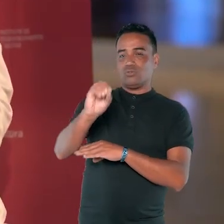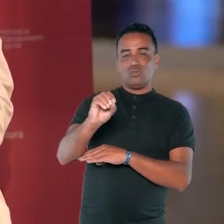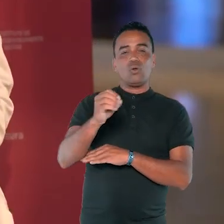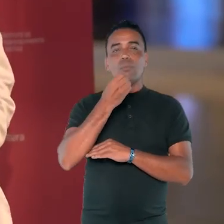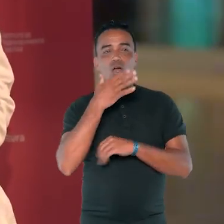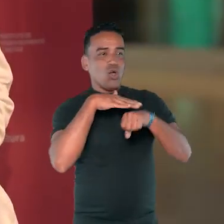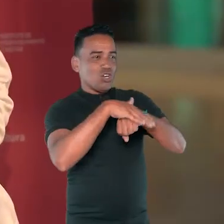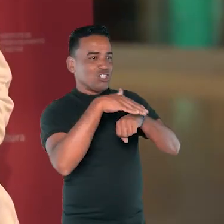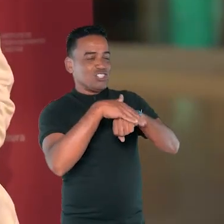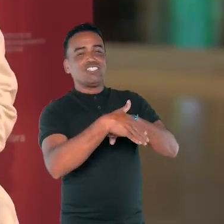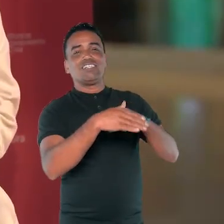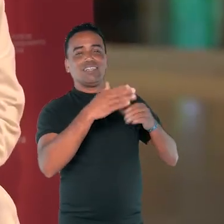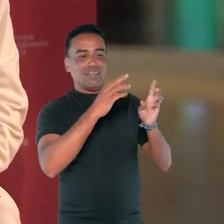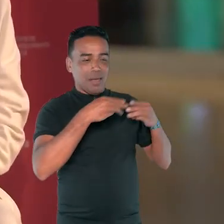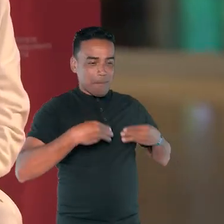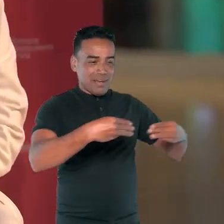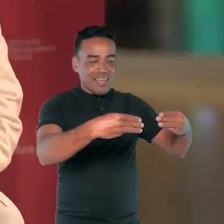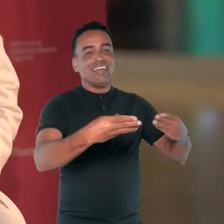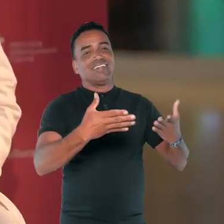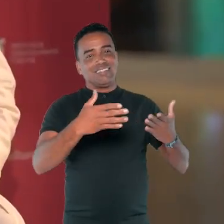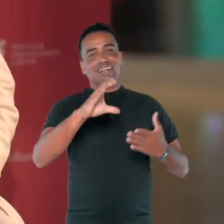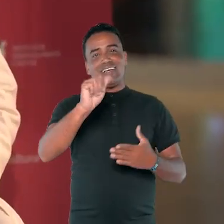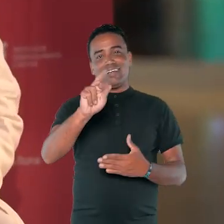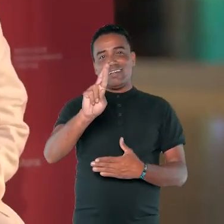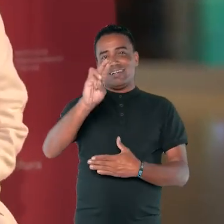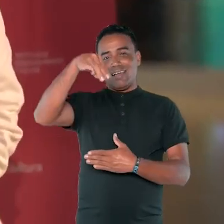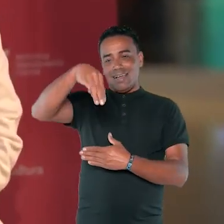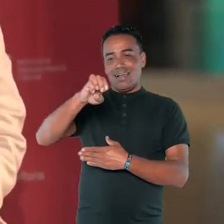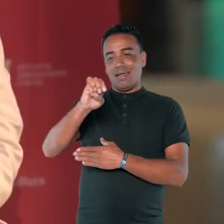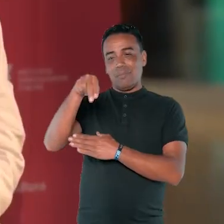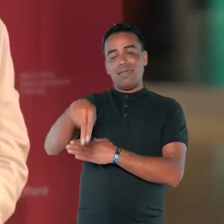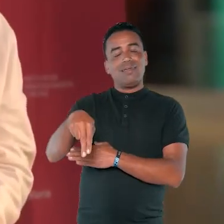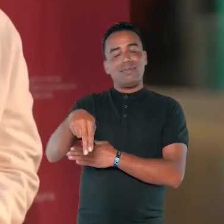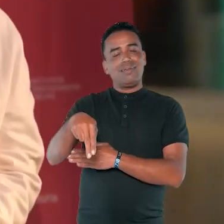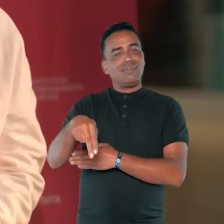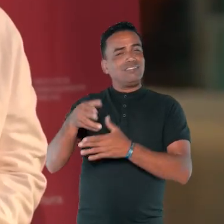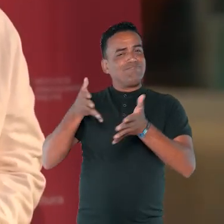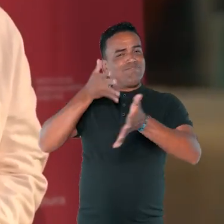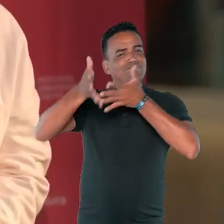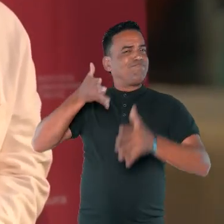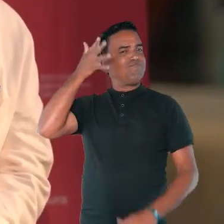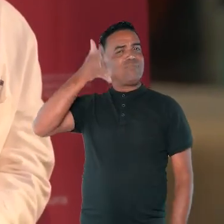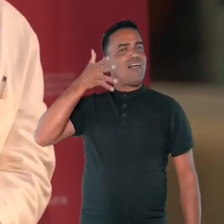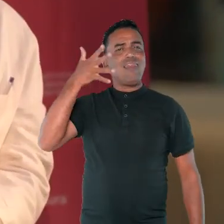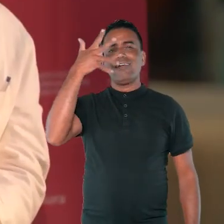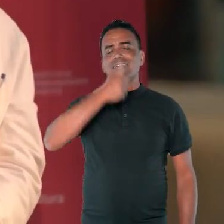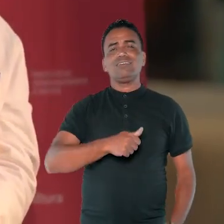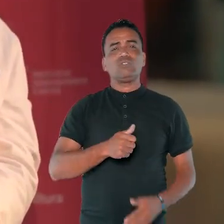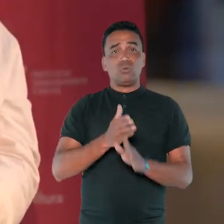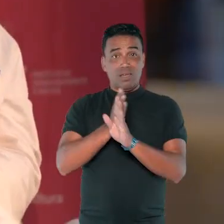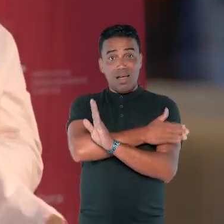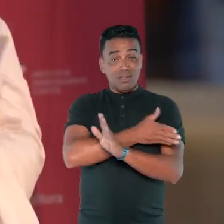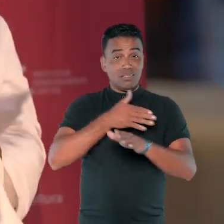pessoal. Bom, depois dessa fala linda da ministra, eu repito o que eu falei lá atrás, no camarim.